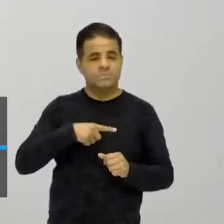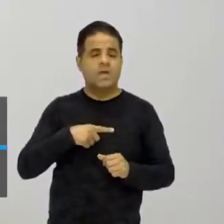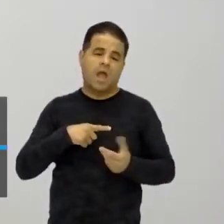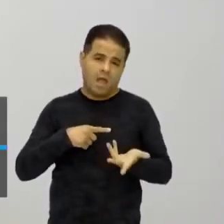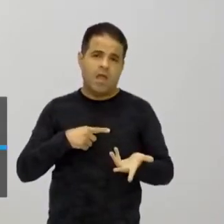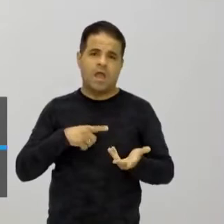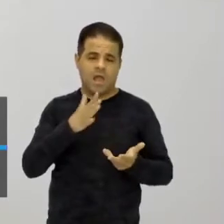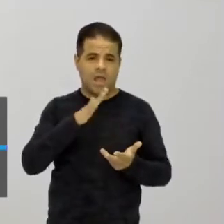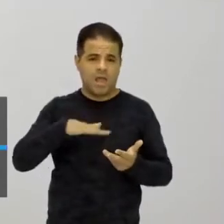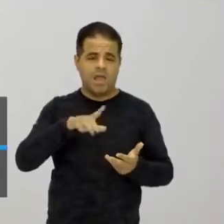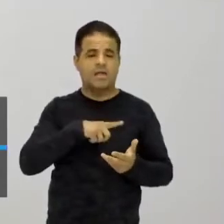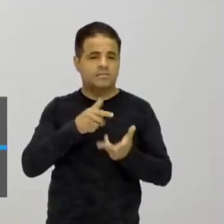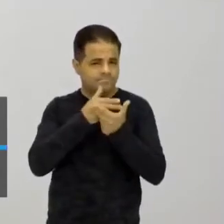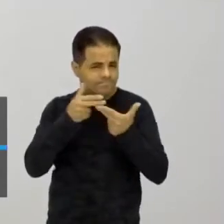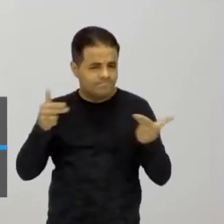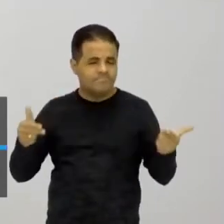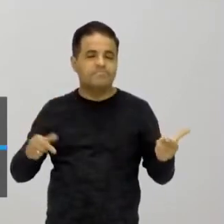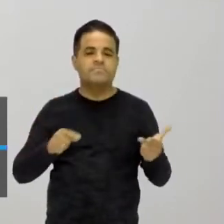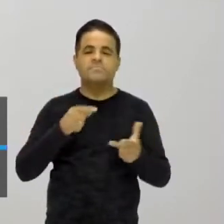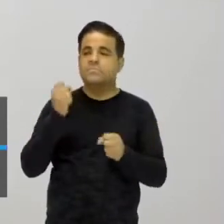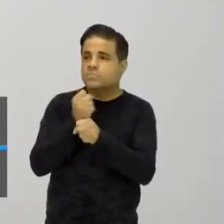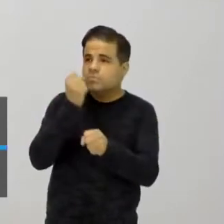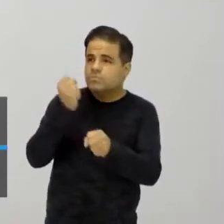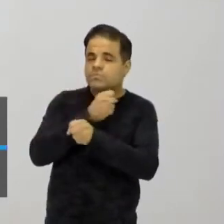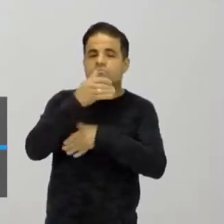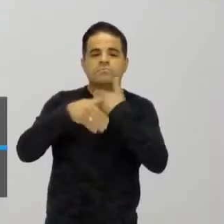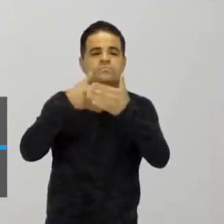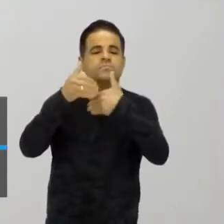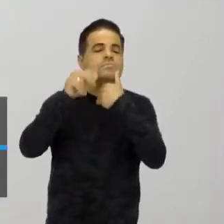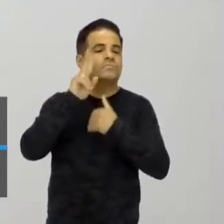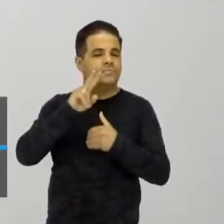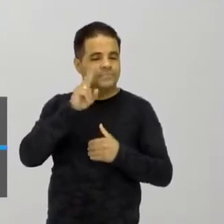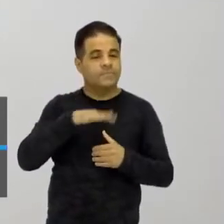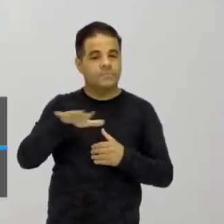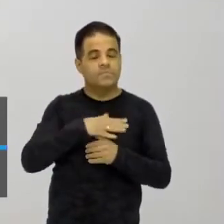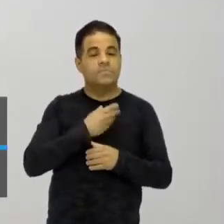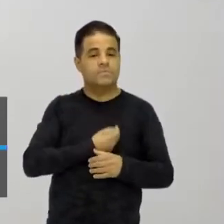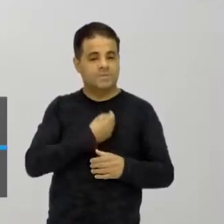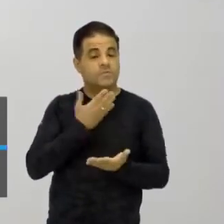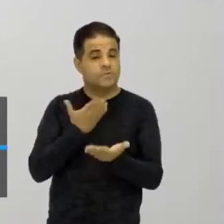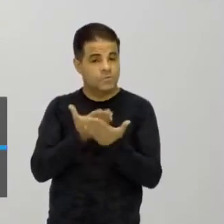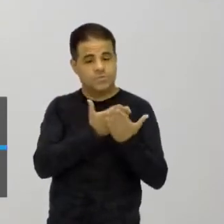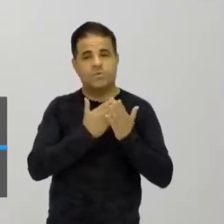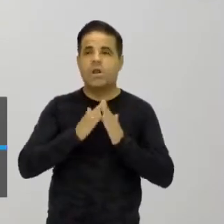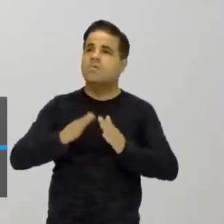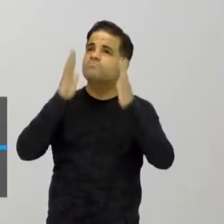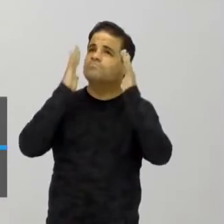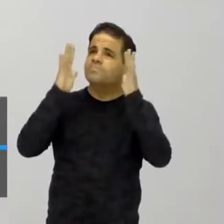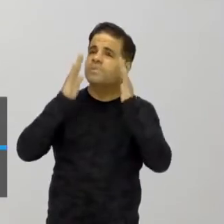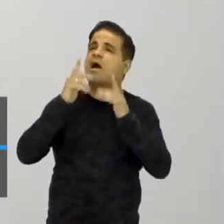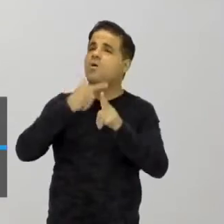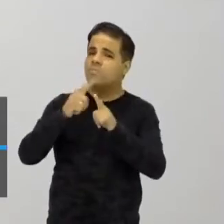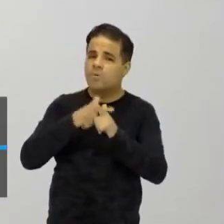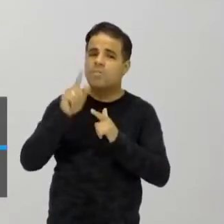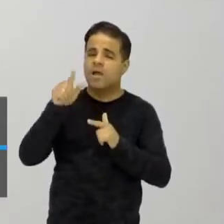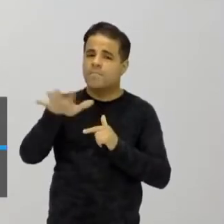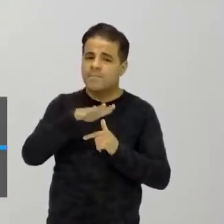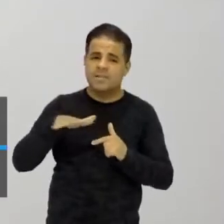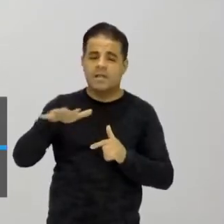pouco dessa coisa que foi construída historicamente na nossa vida escolar, de ficar pensando assim, um problema